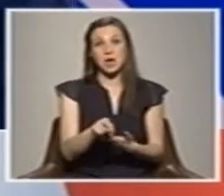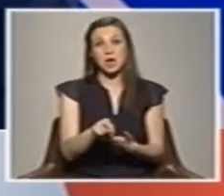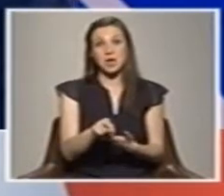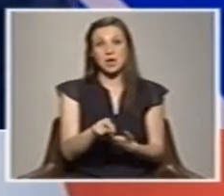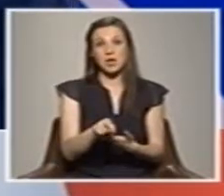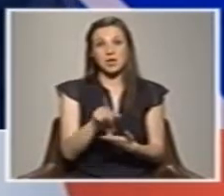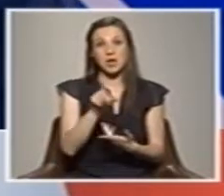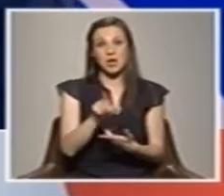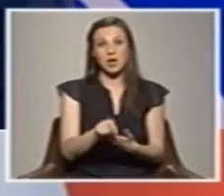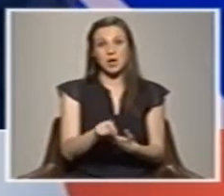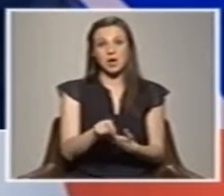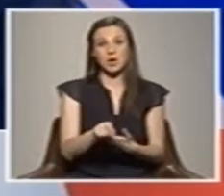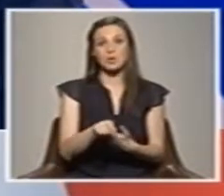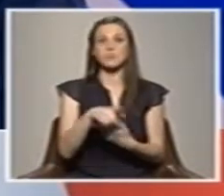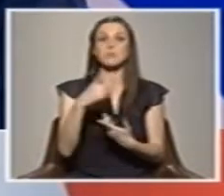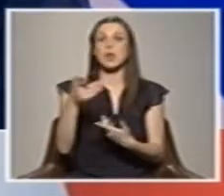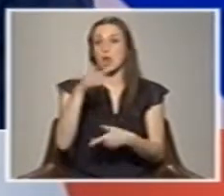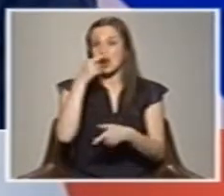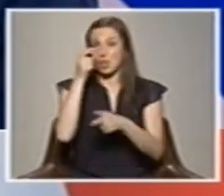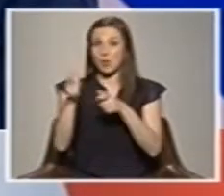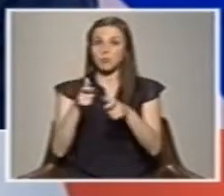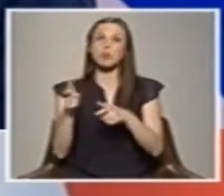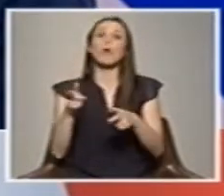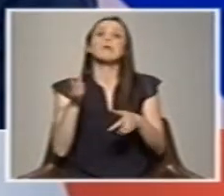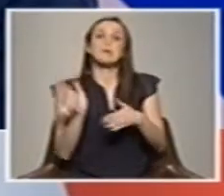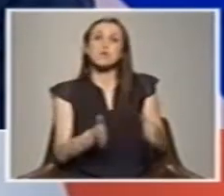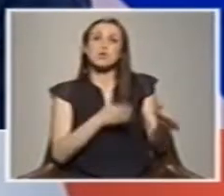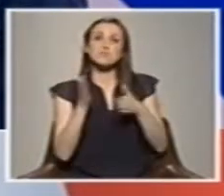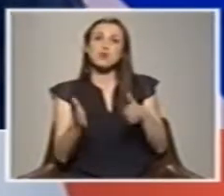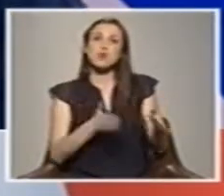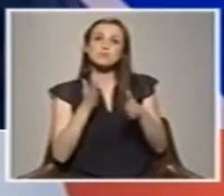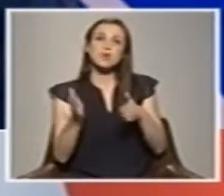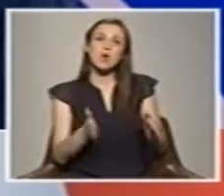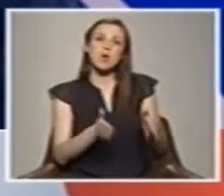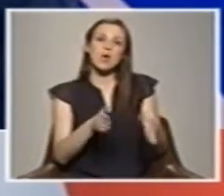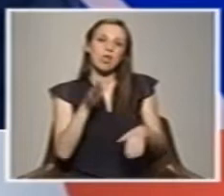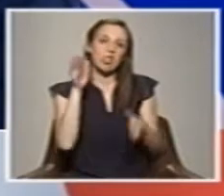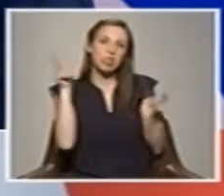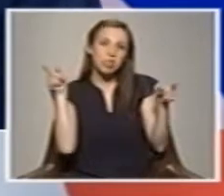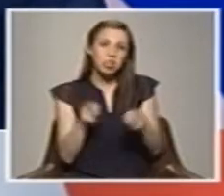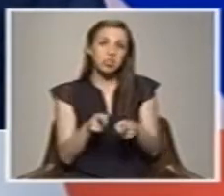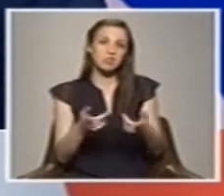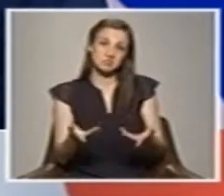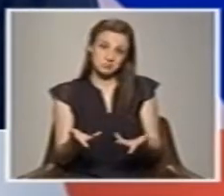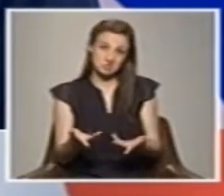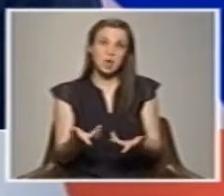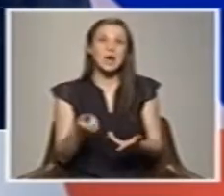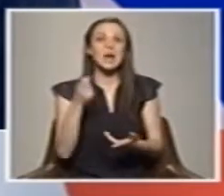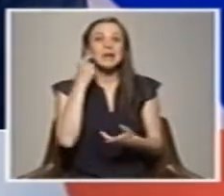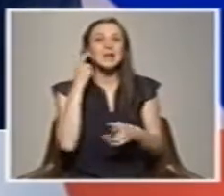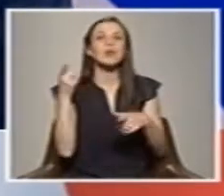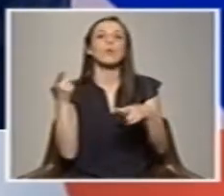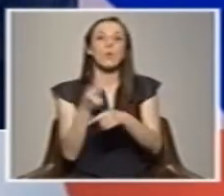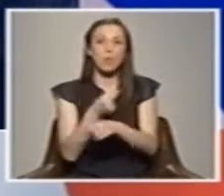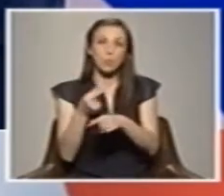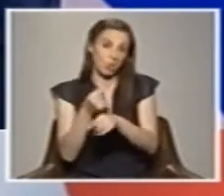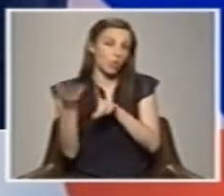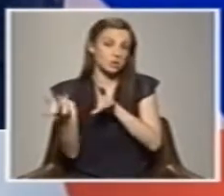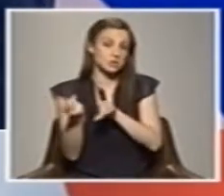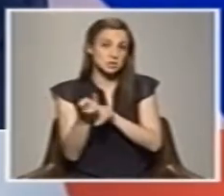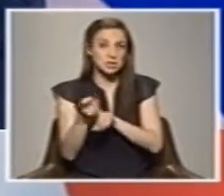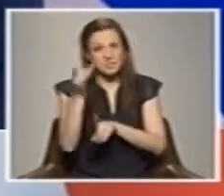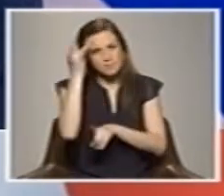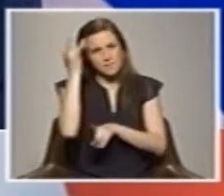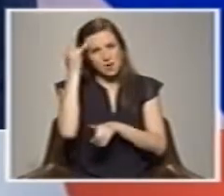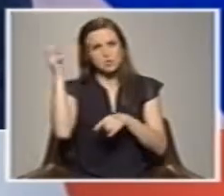de margens ao produtor, mas também, no fundo, criaram uma aliança com o consumidor. Porque o consumidor é muito mais fácil ir a uma grande superfície onde